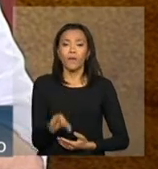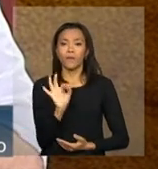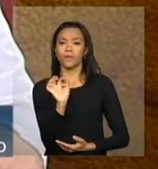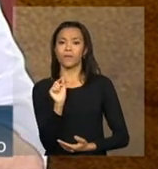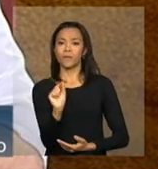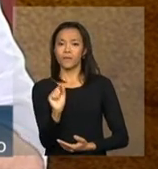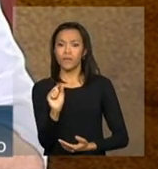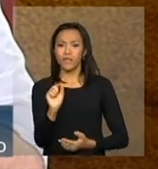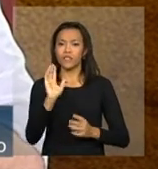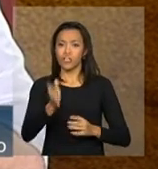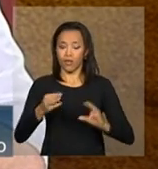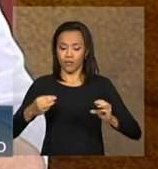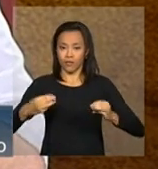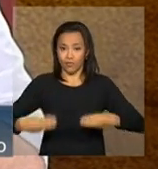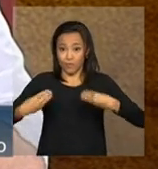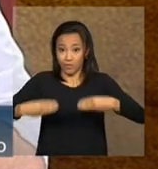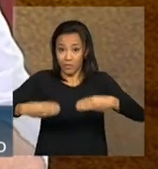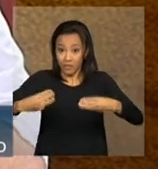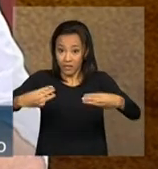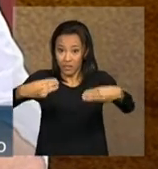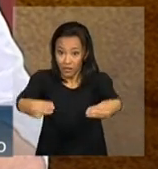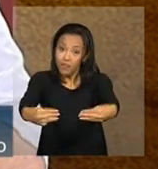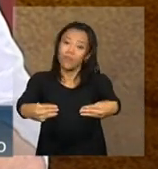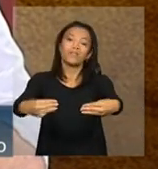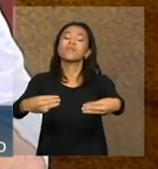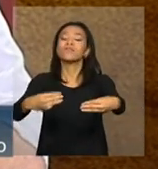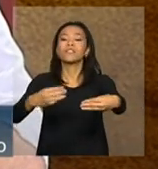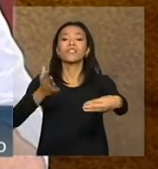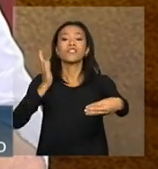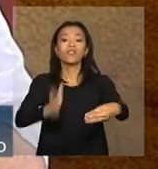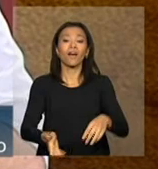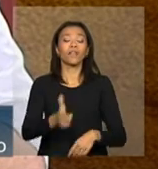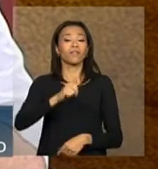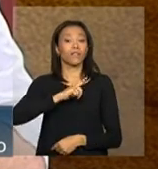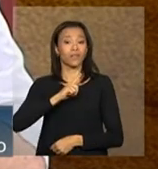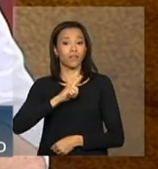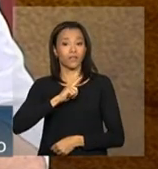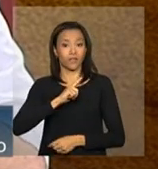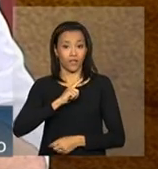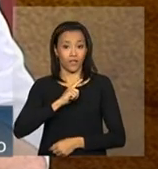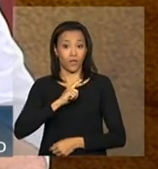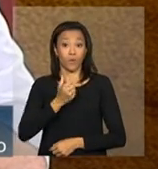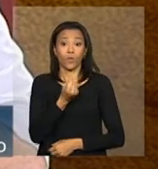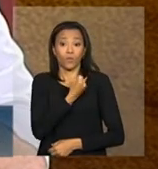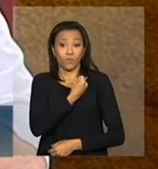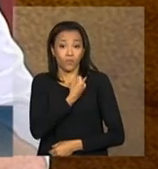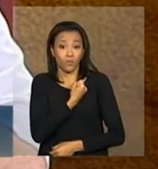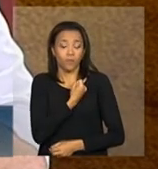já os ministérios estão com os números, ou seja, o valor que foi